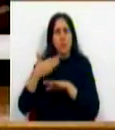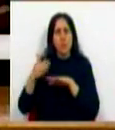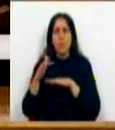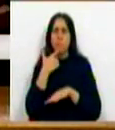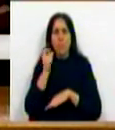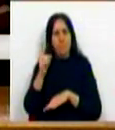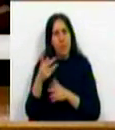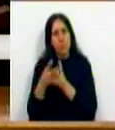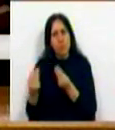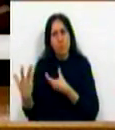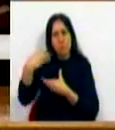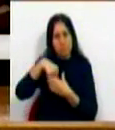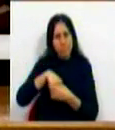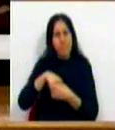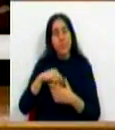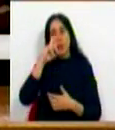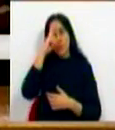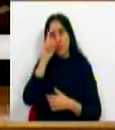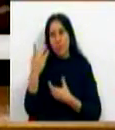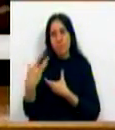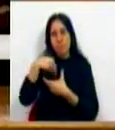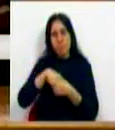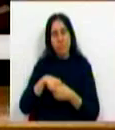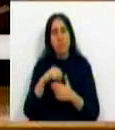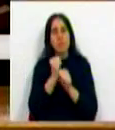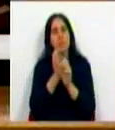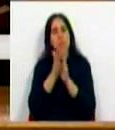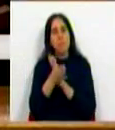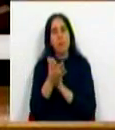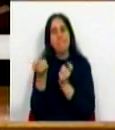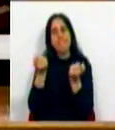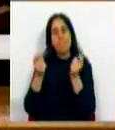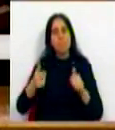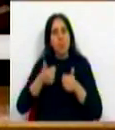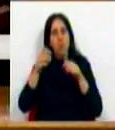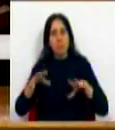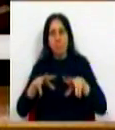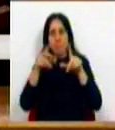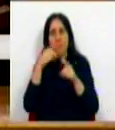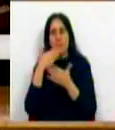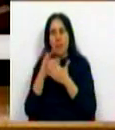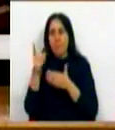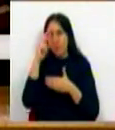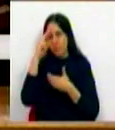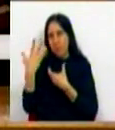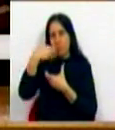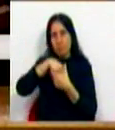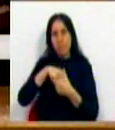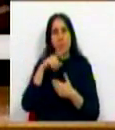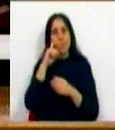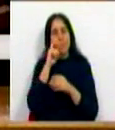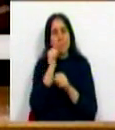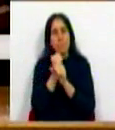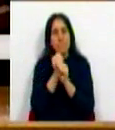parte da solução. De ser parte do esforço para melhorar a regulação do mercado de trabalho. De ser parte do esforço para reequilibrar as relações laborais,